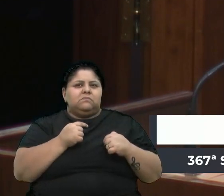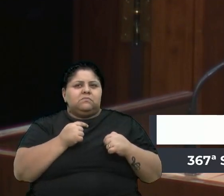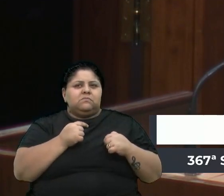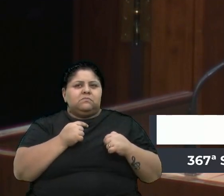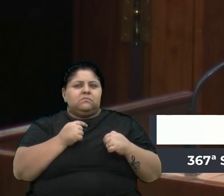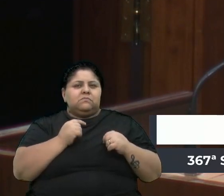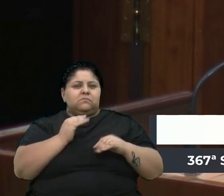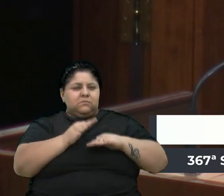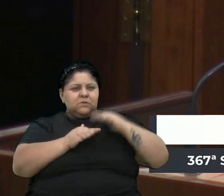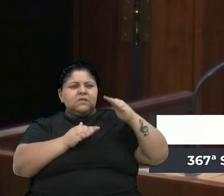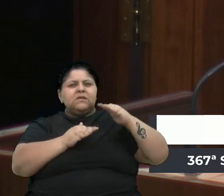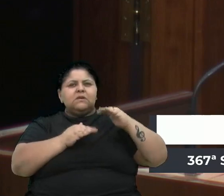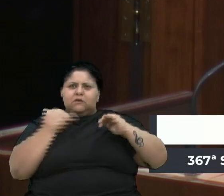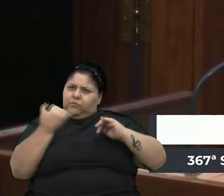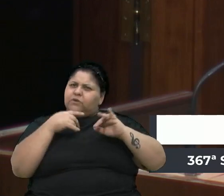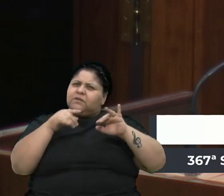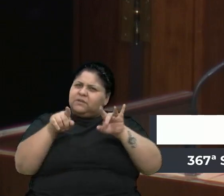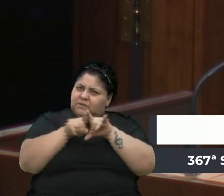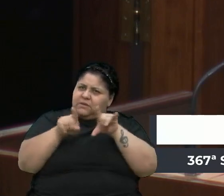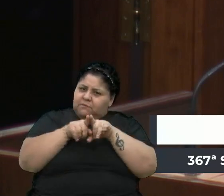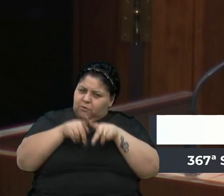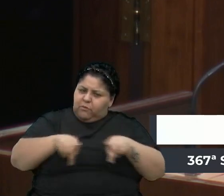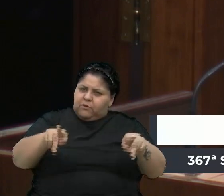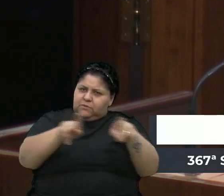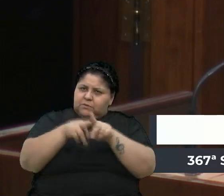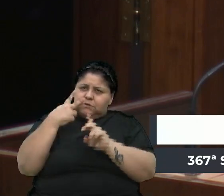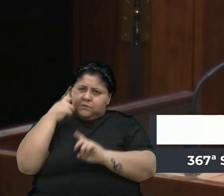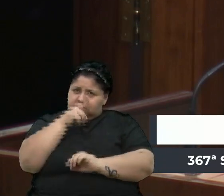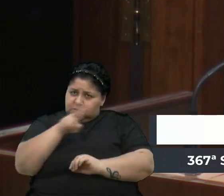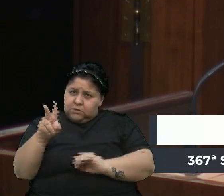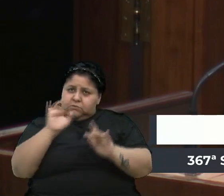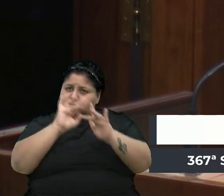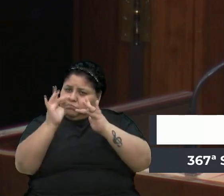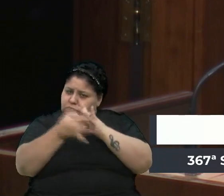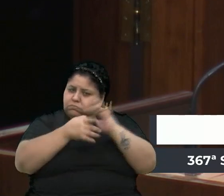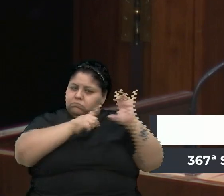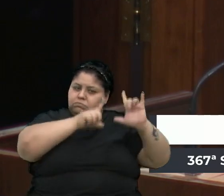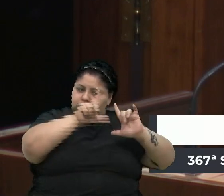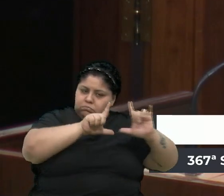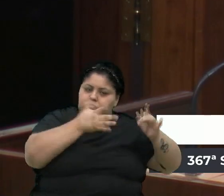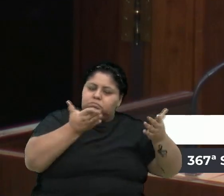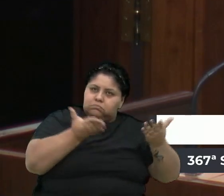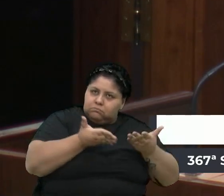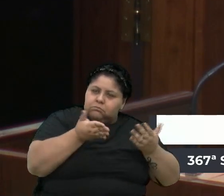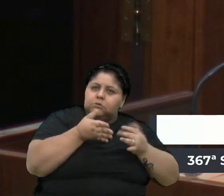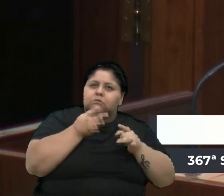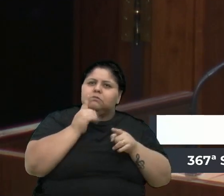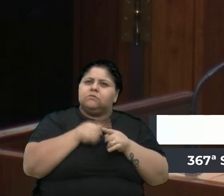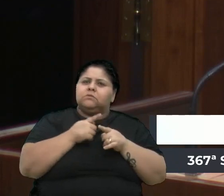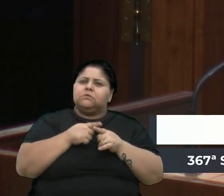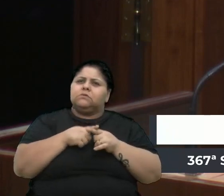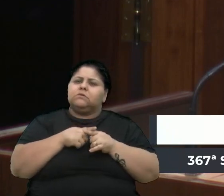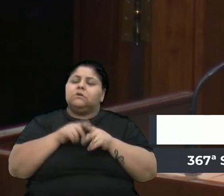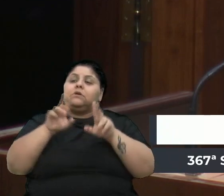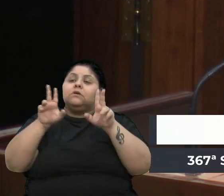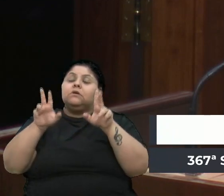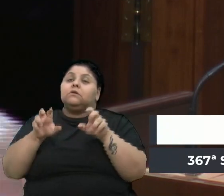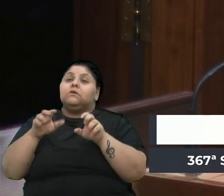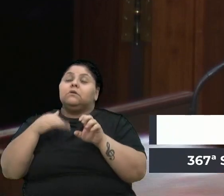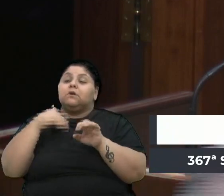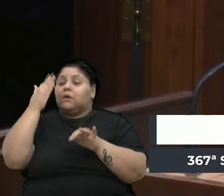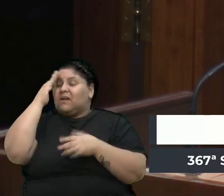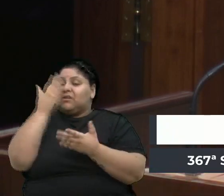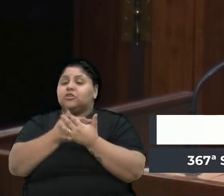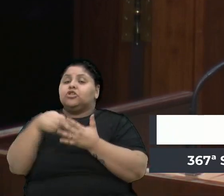até para a população que nos prestigia aí pelas redes sociais, pela TV Câmara, porque é um tema que eu acredito que todos